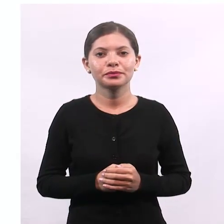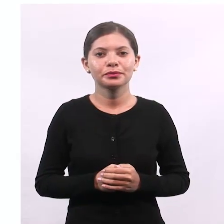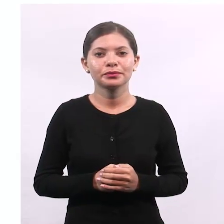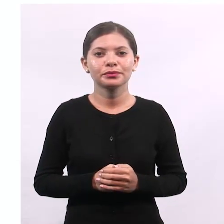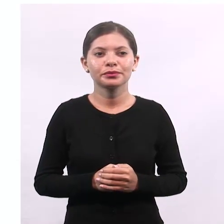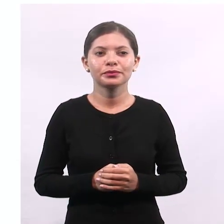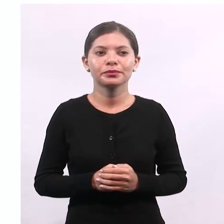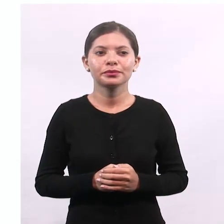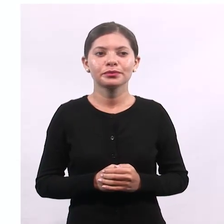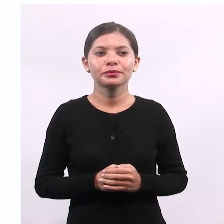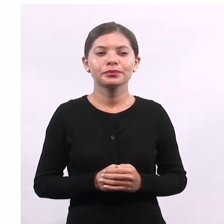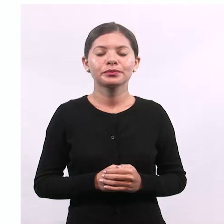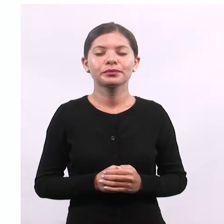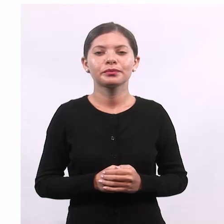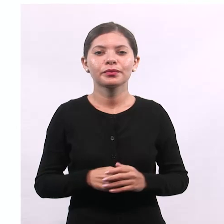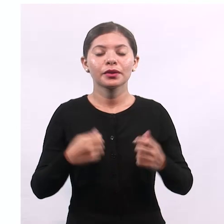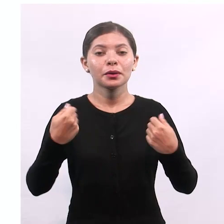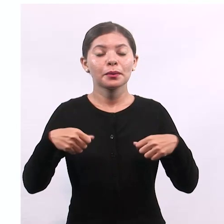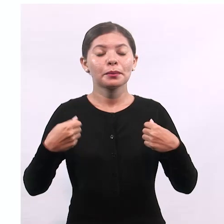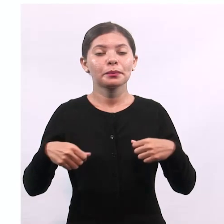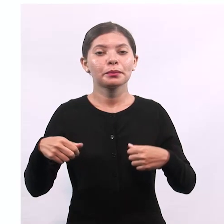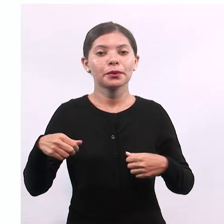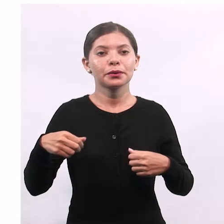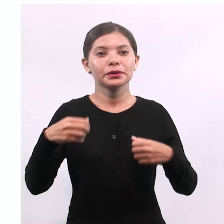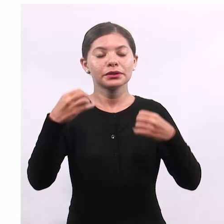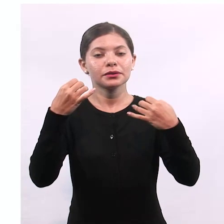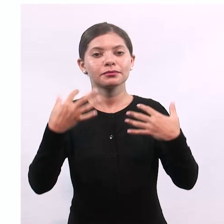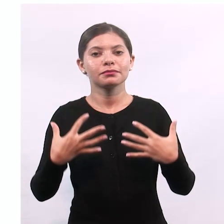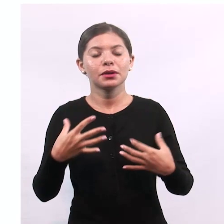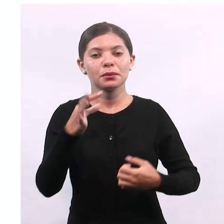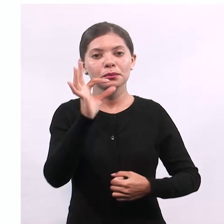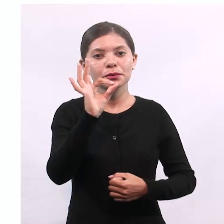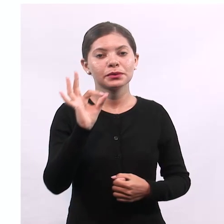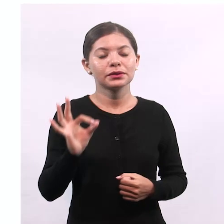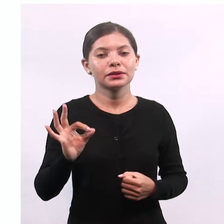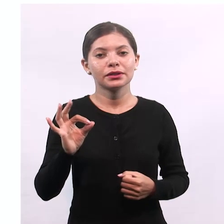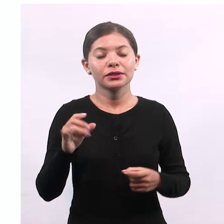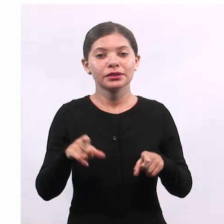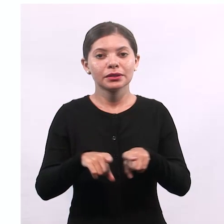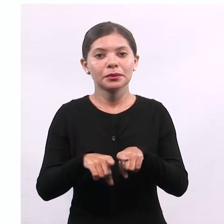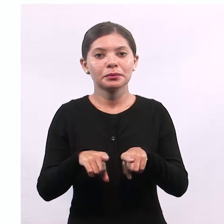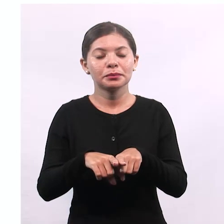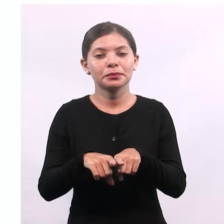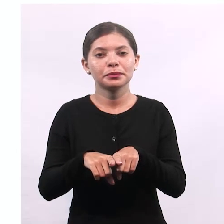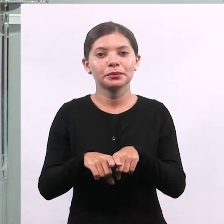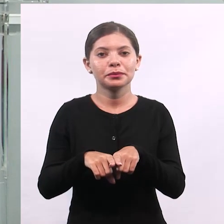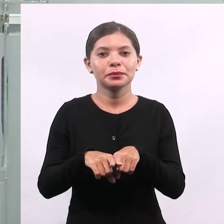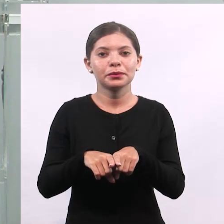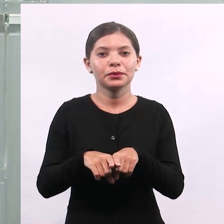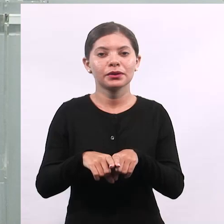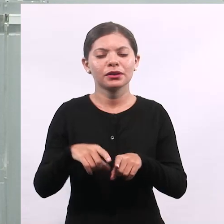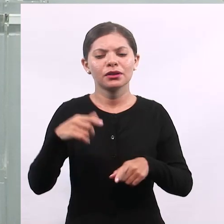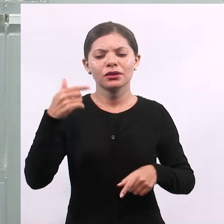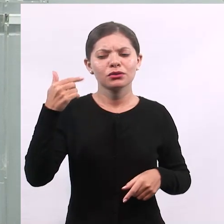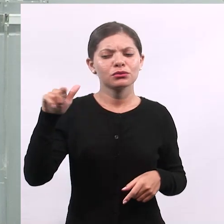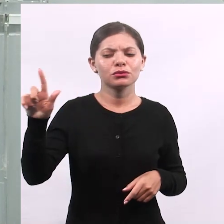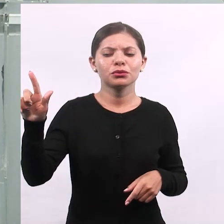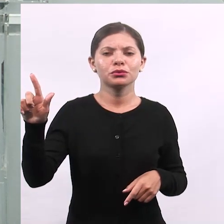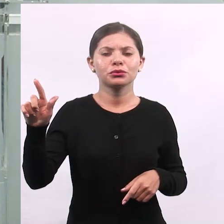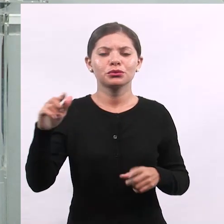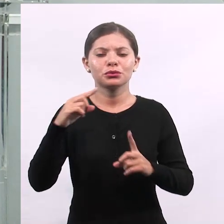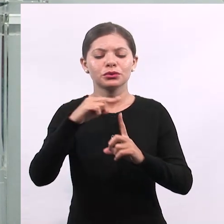que pode ser expresso em porcentagem mas pode ser expresso em outros outros tipos de comparação